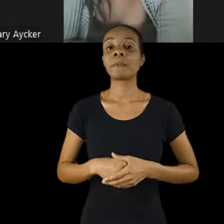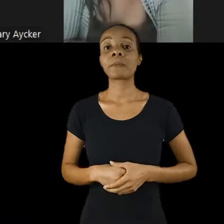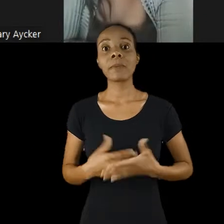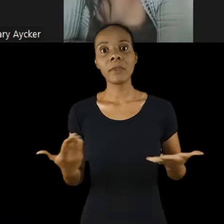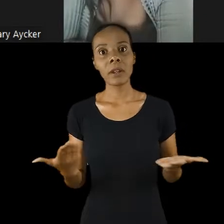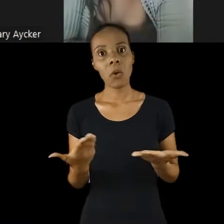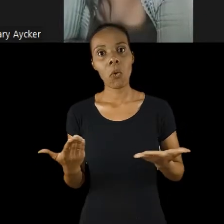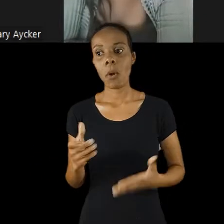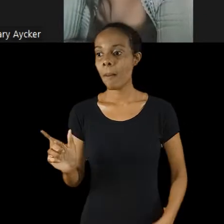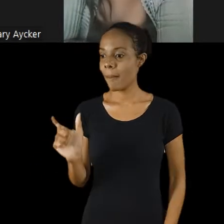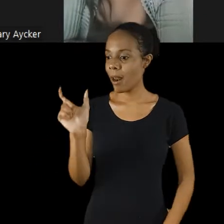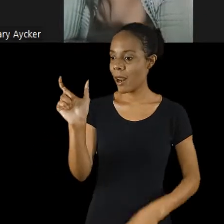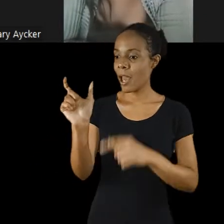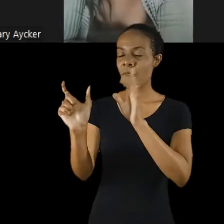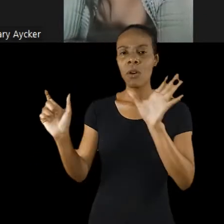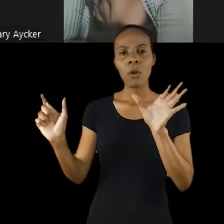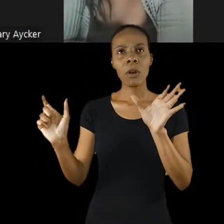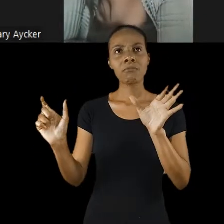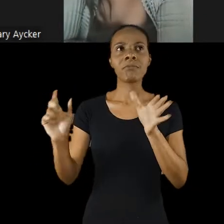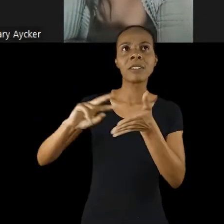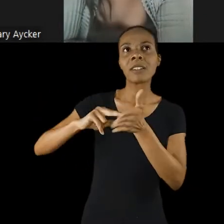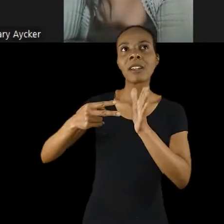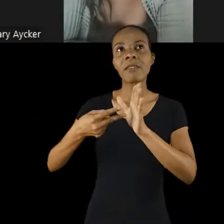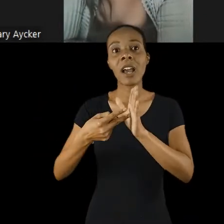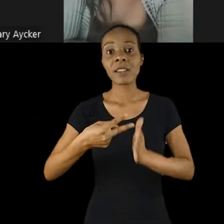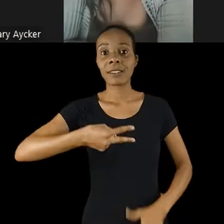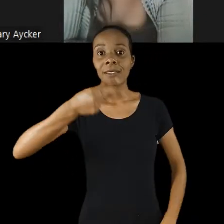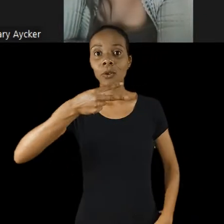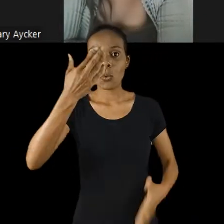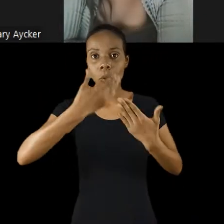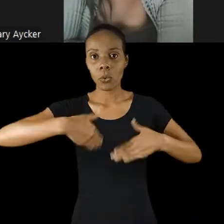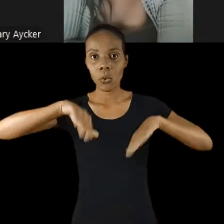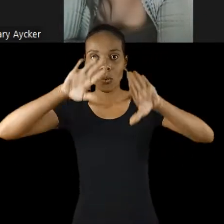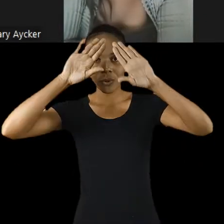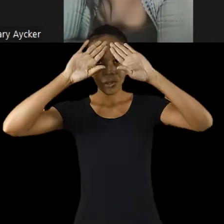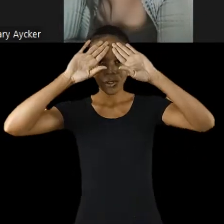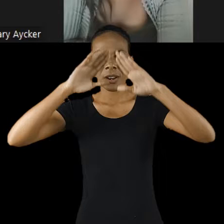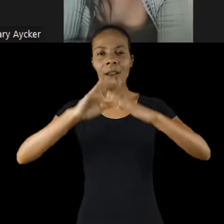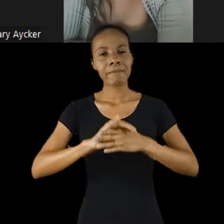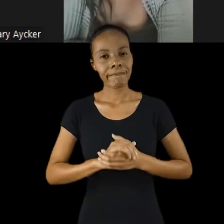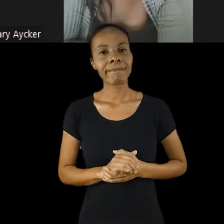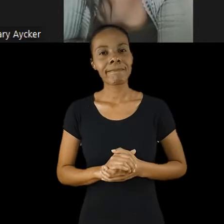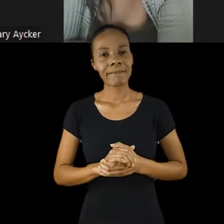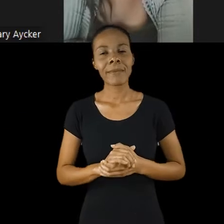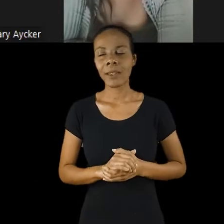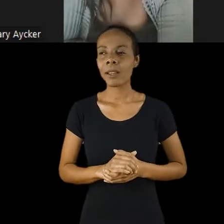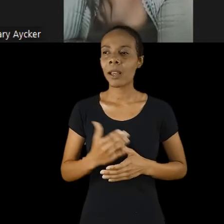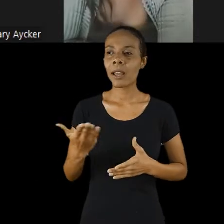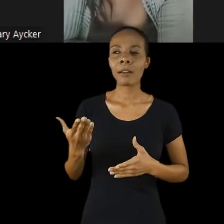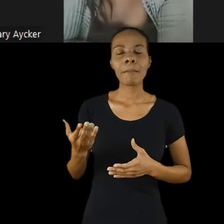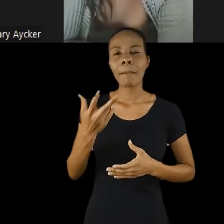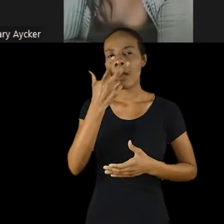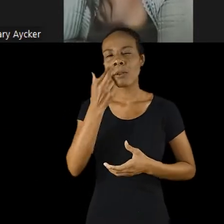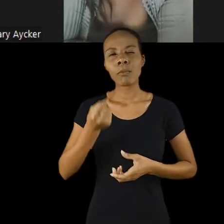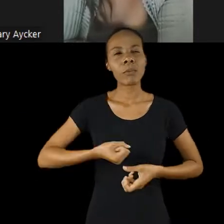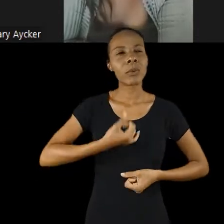segundo orixá. Isso é de uma divindade como poesia, que é incrível.